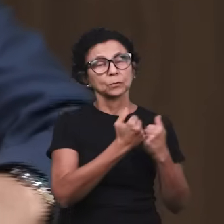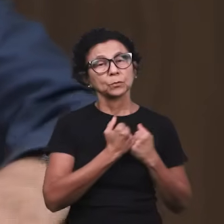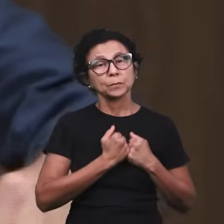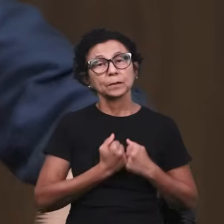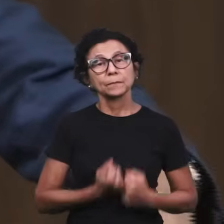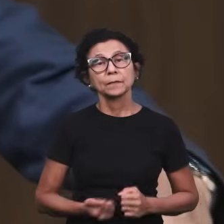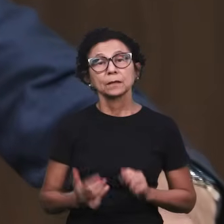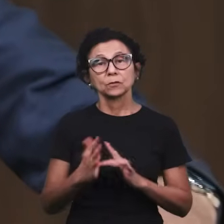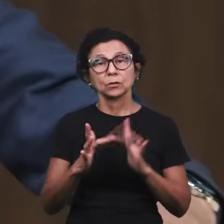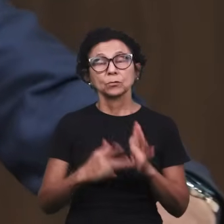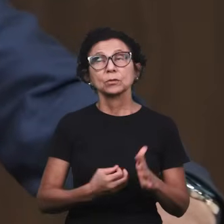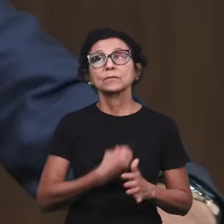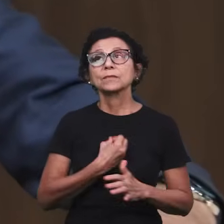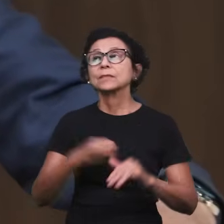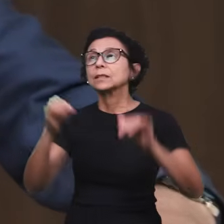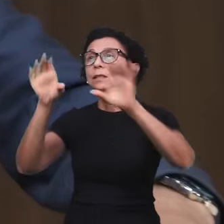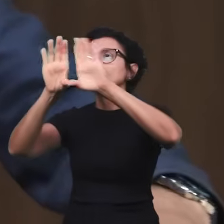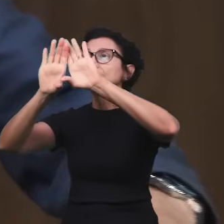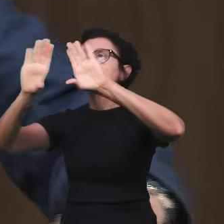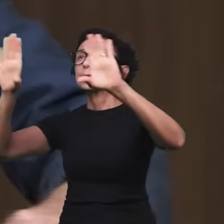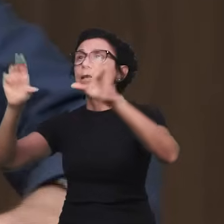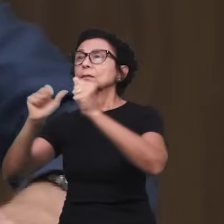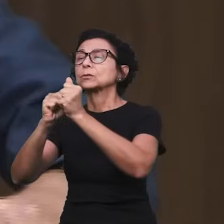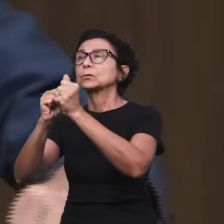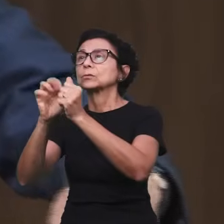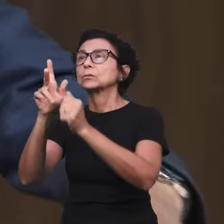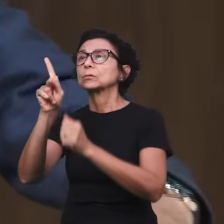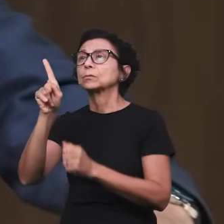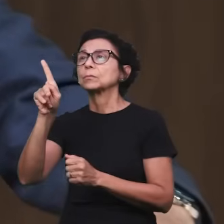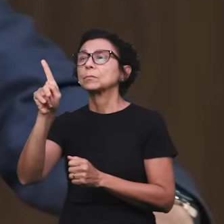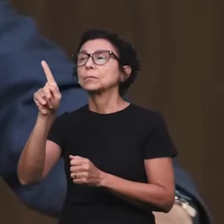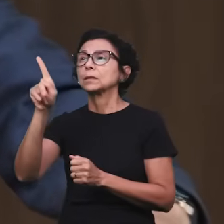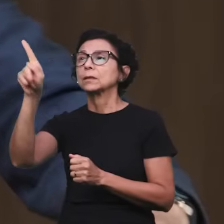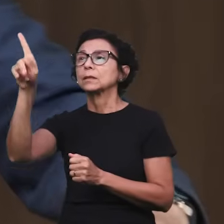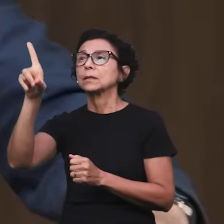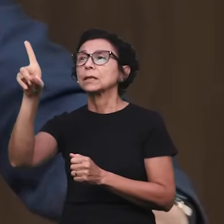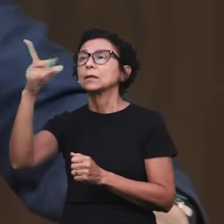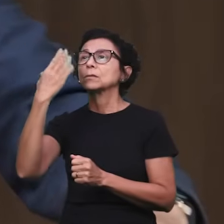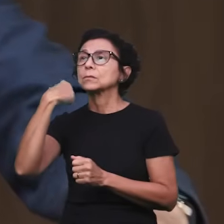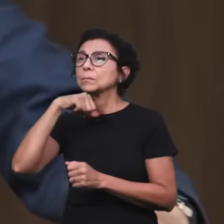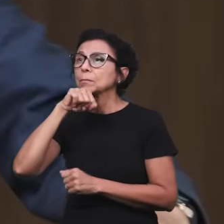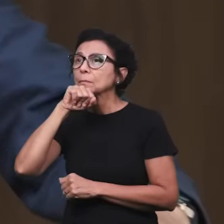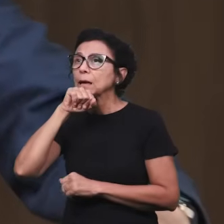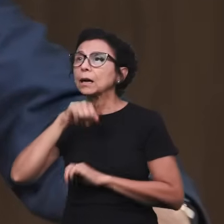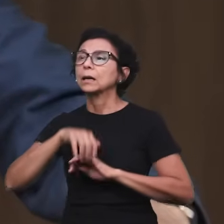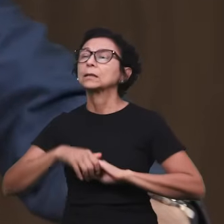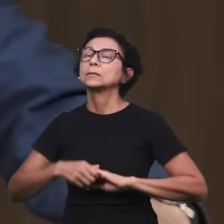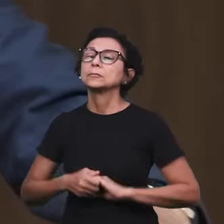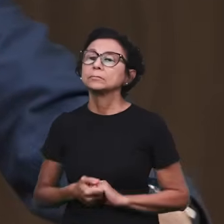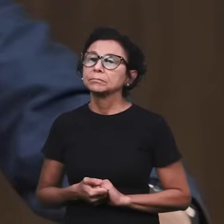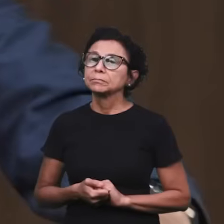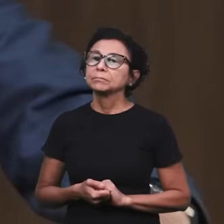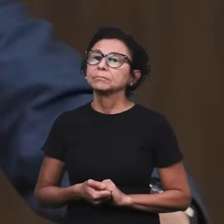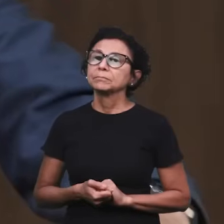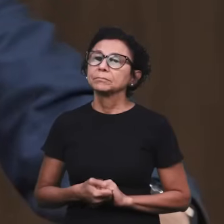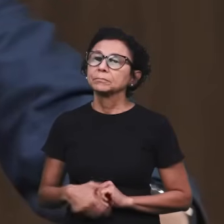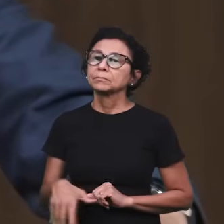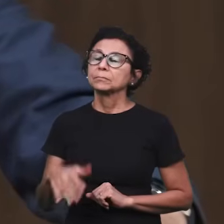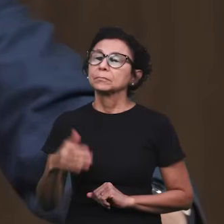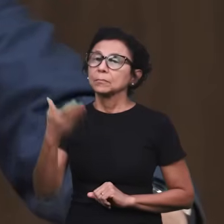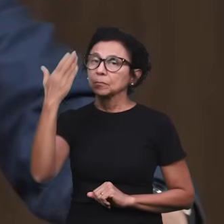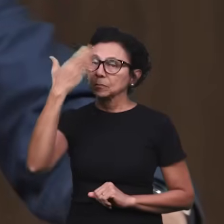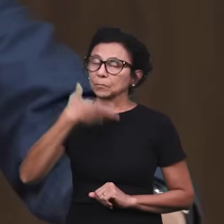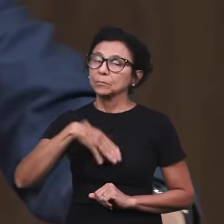Deixou a casa do Pai. Exatamente. Deixou o céu por ela. Exatamente. Glória a Deus.